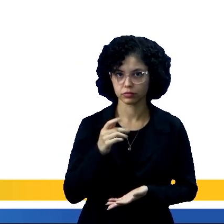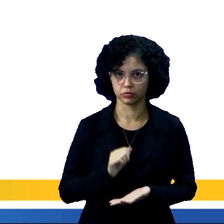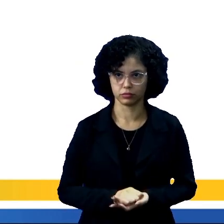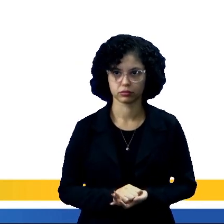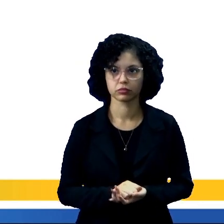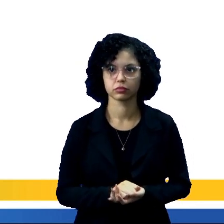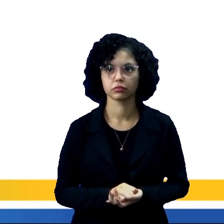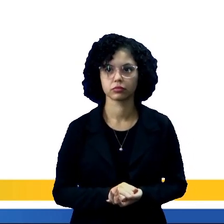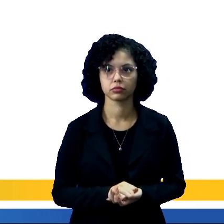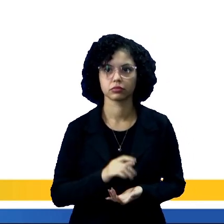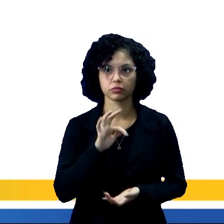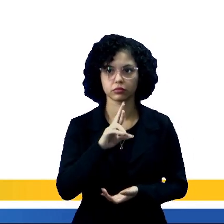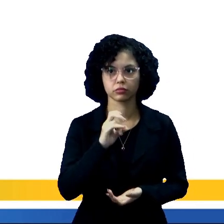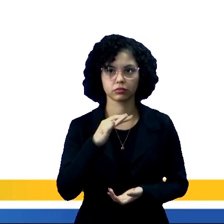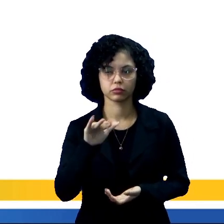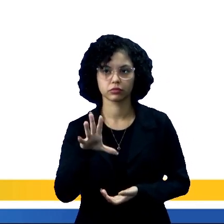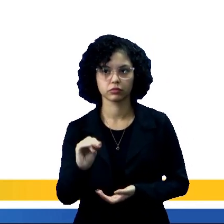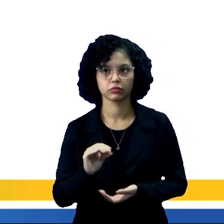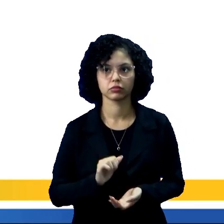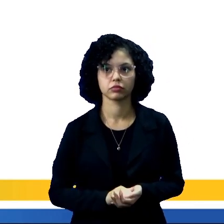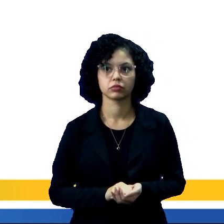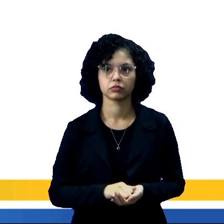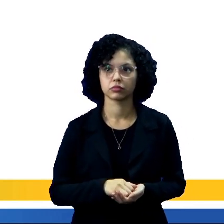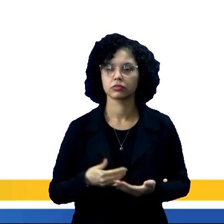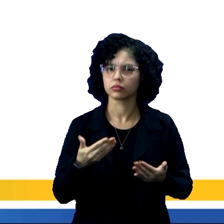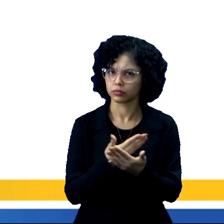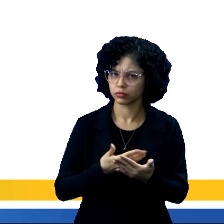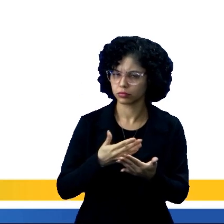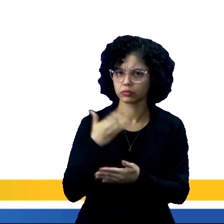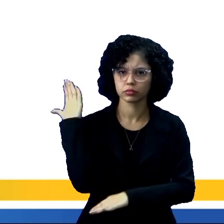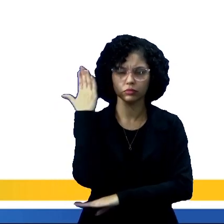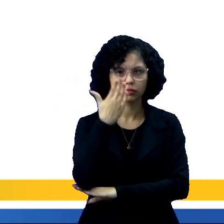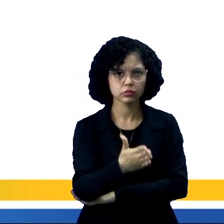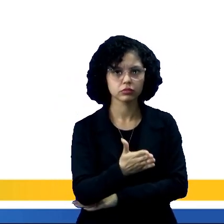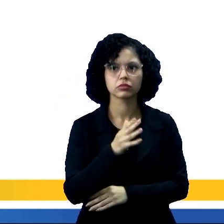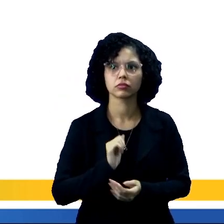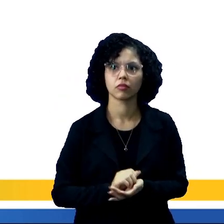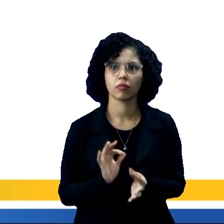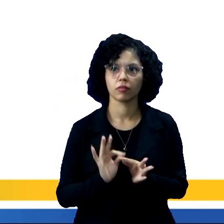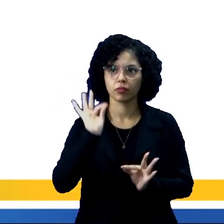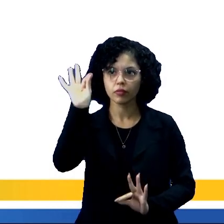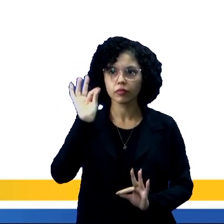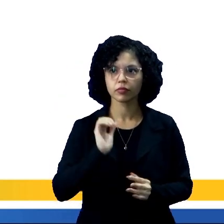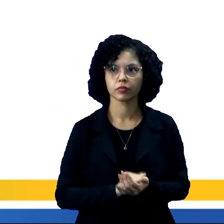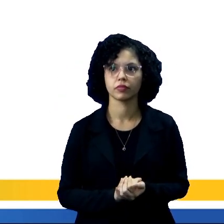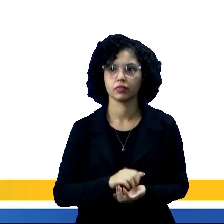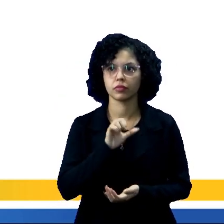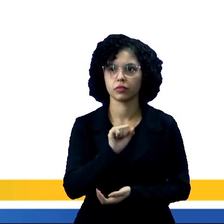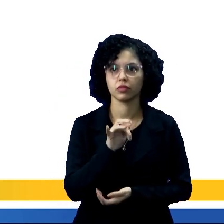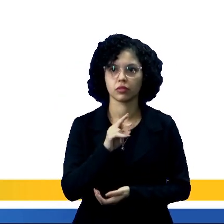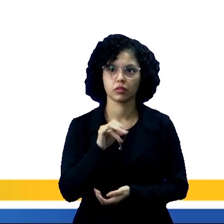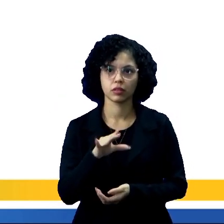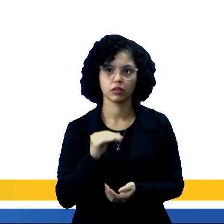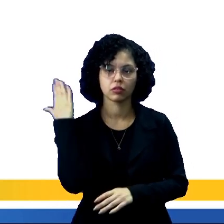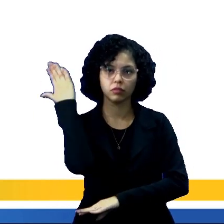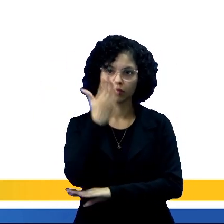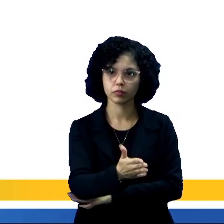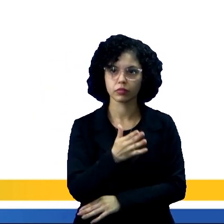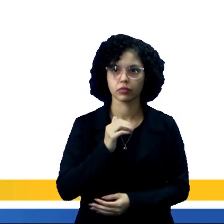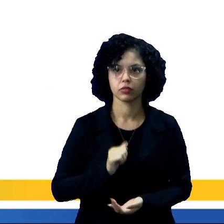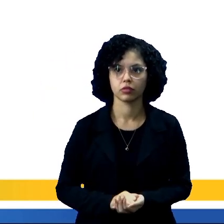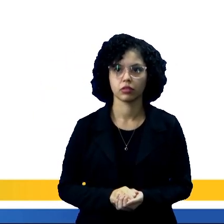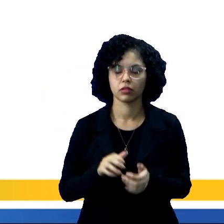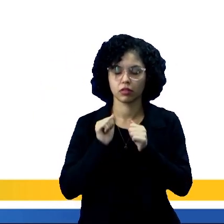bem? As translações conservam a direção e o comprimento do segmento de reta e